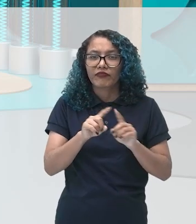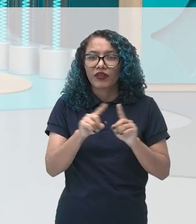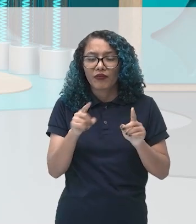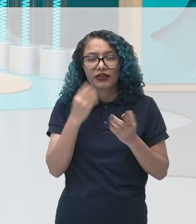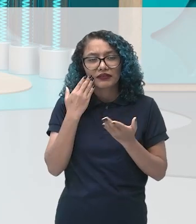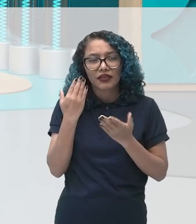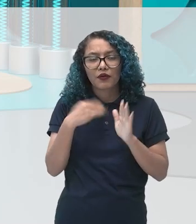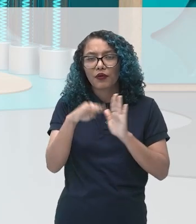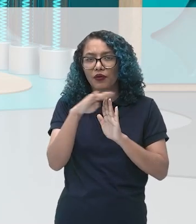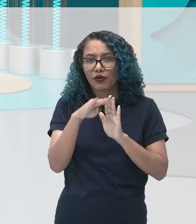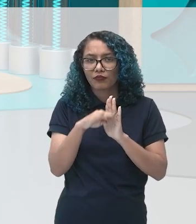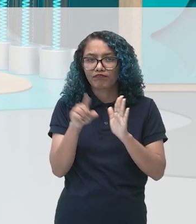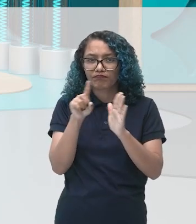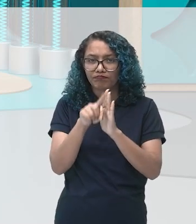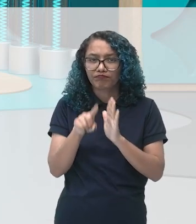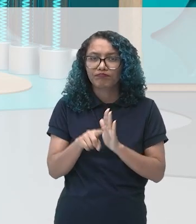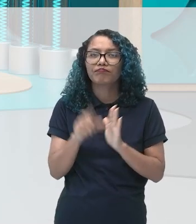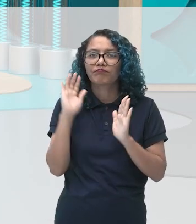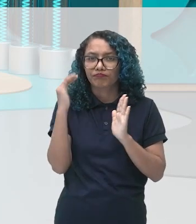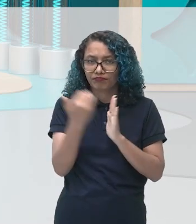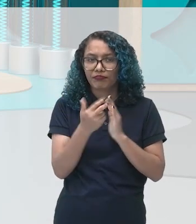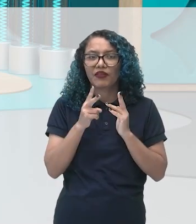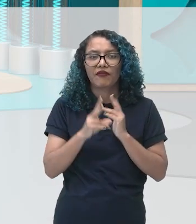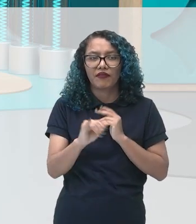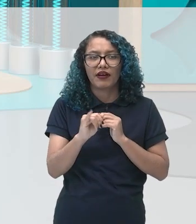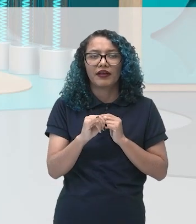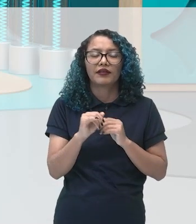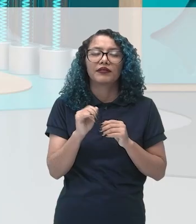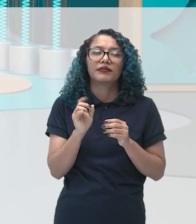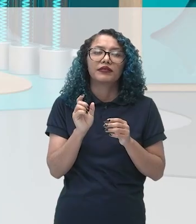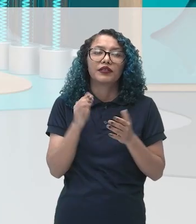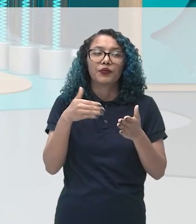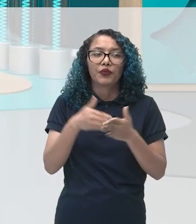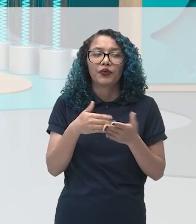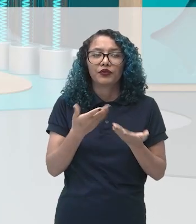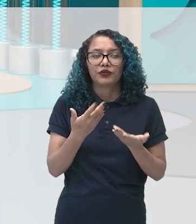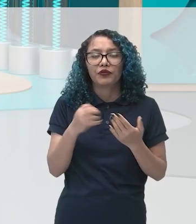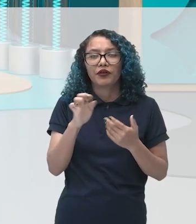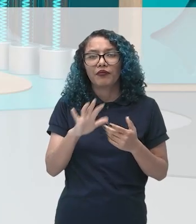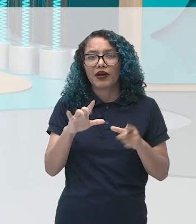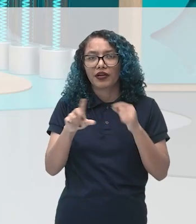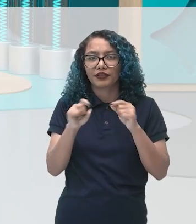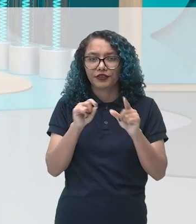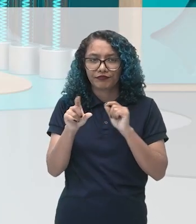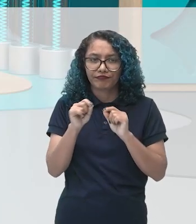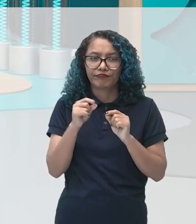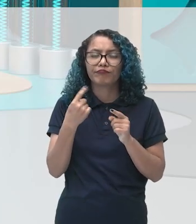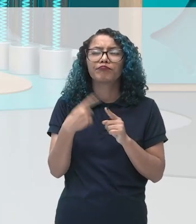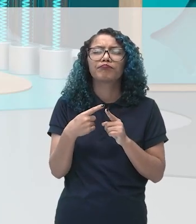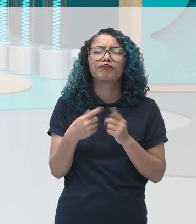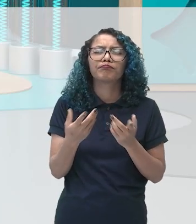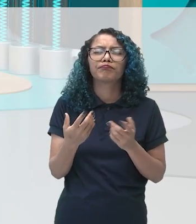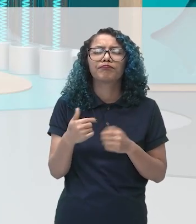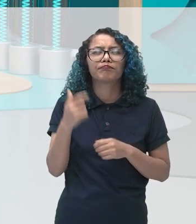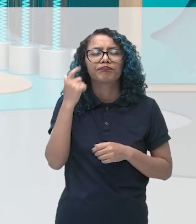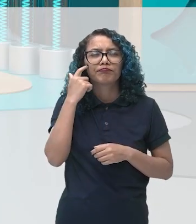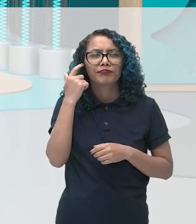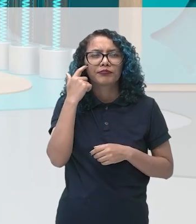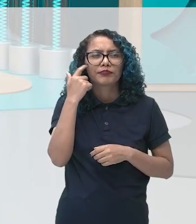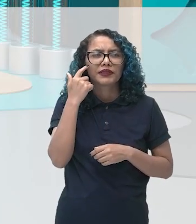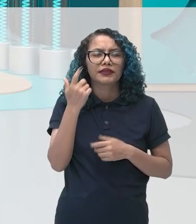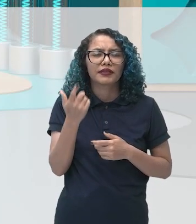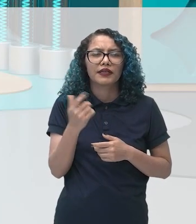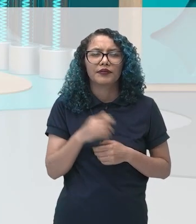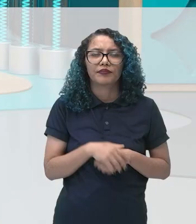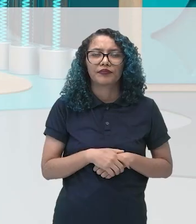será seguido, correto? E, por fim, seleção de imagens, né? Porque eu pensei, além do vídeo